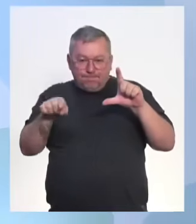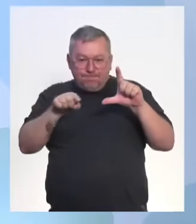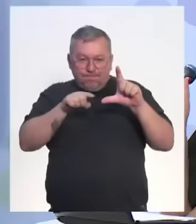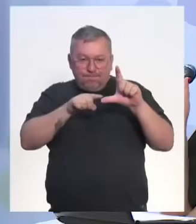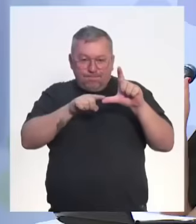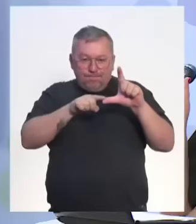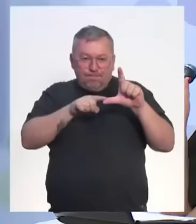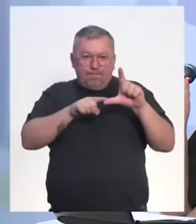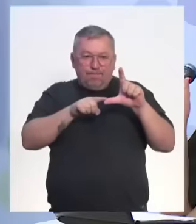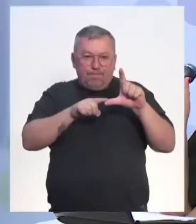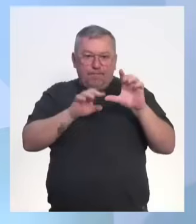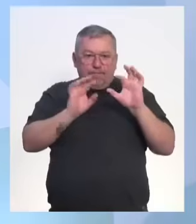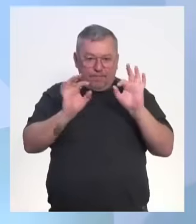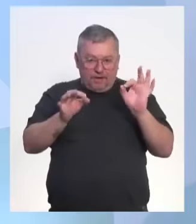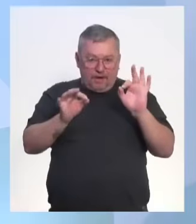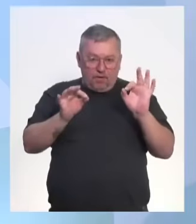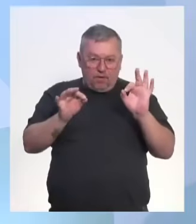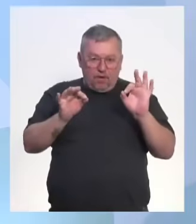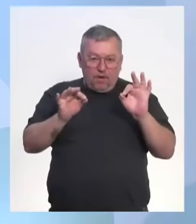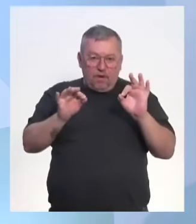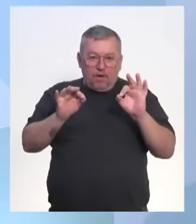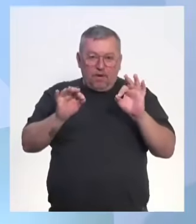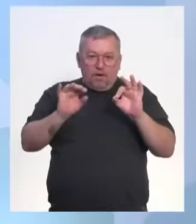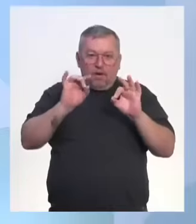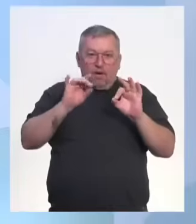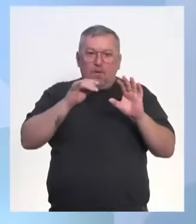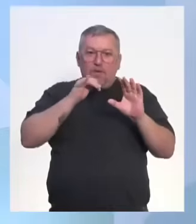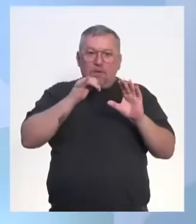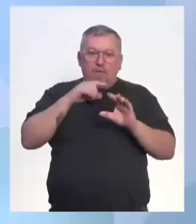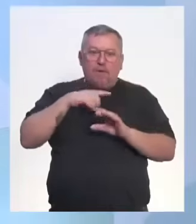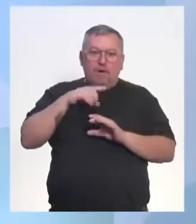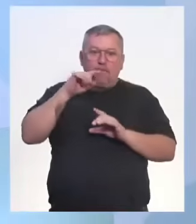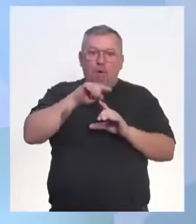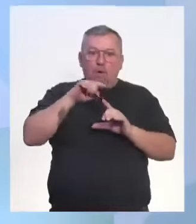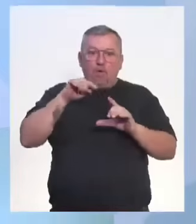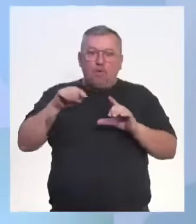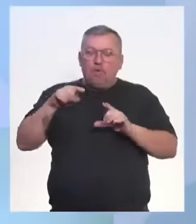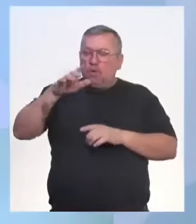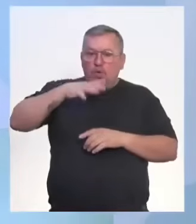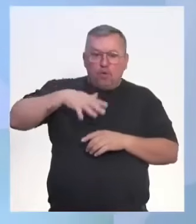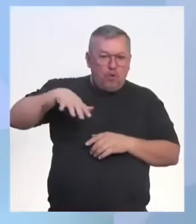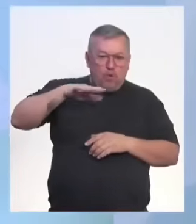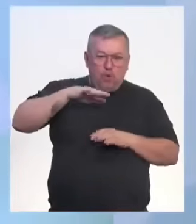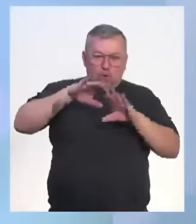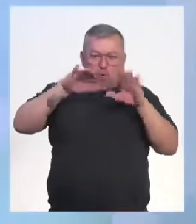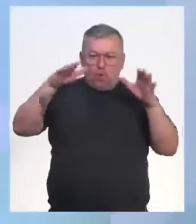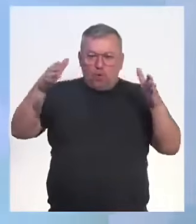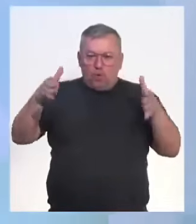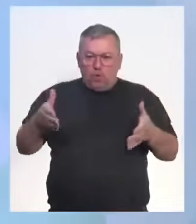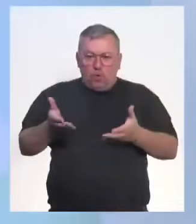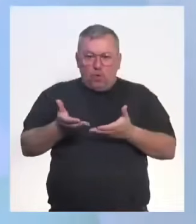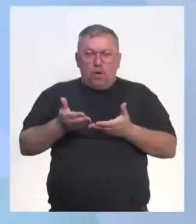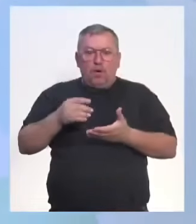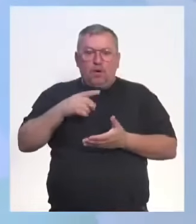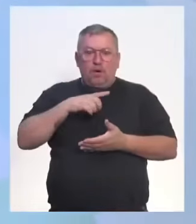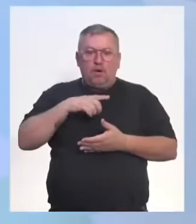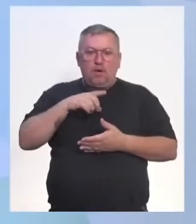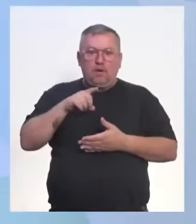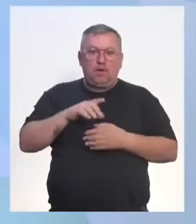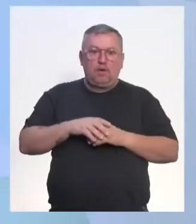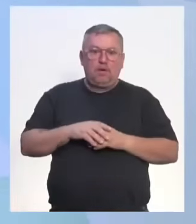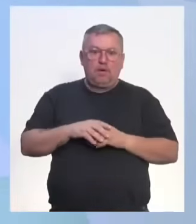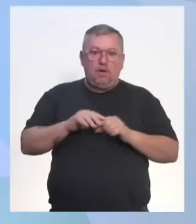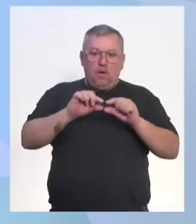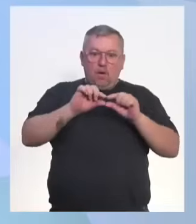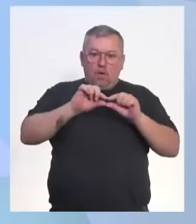Dentro desse ponto aqui, então no caso aqui eu tenho pontos ao longo do dado inteiro. Essa reta em